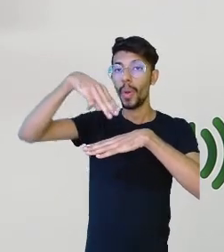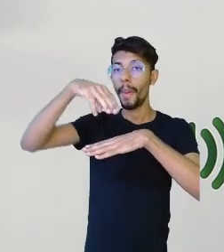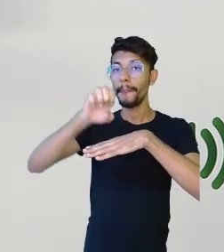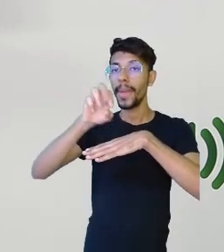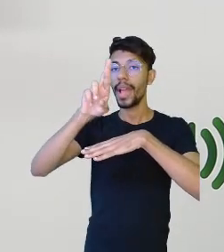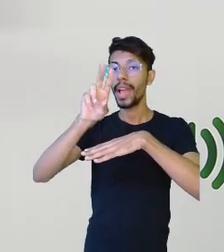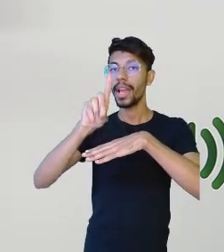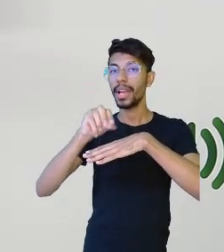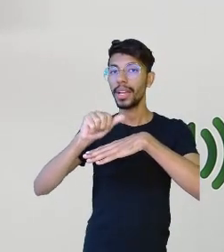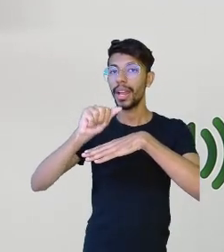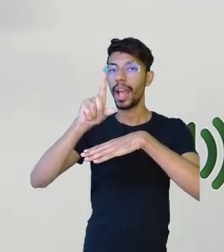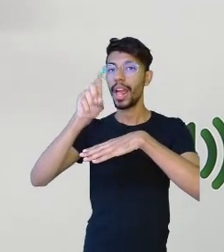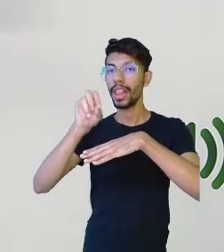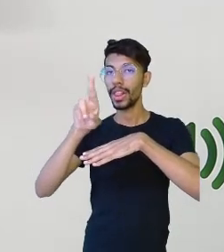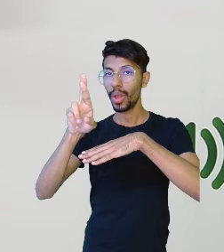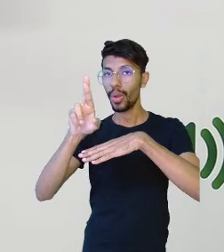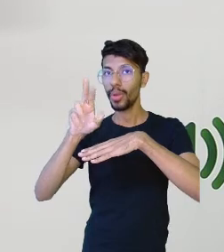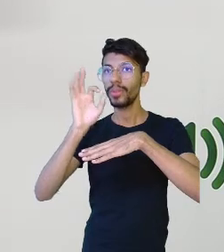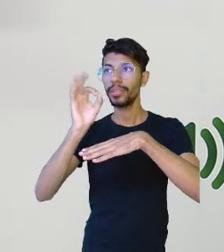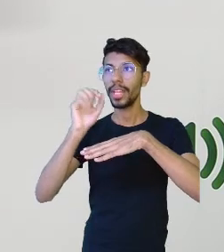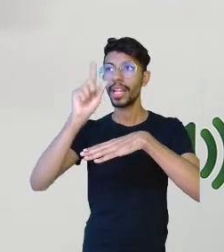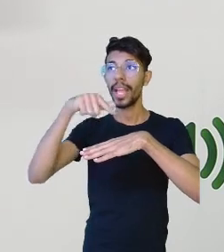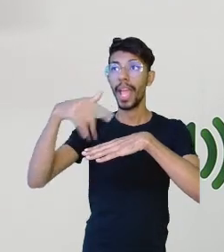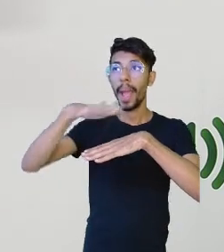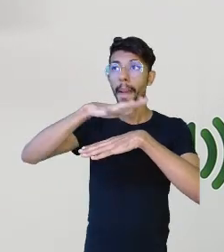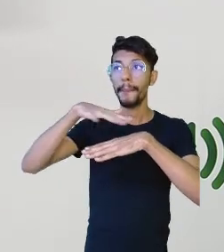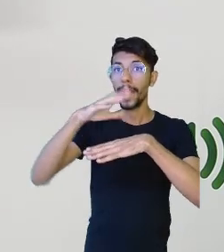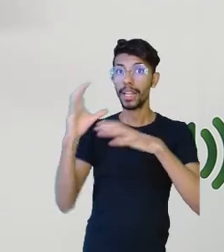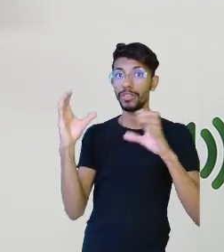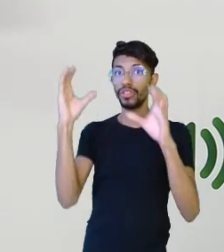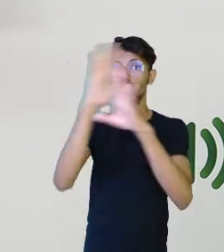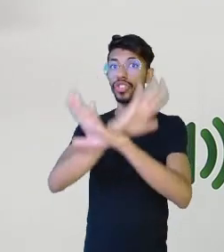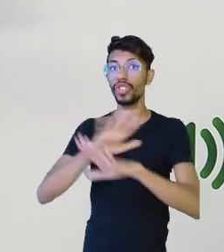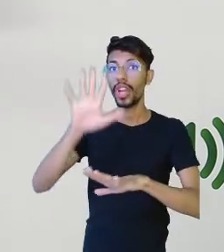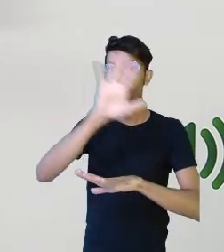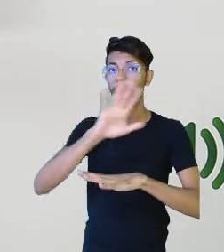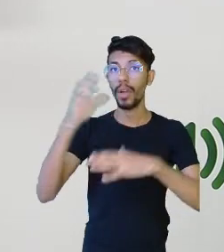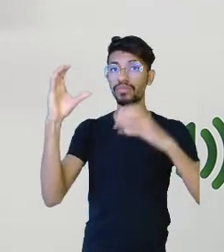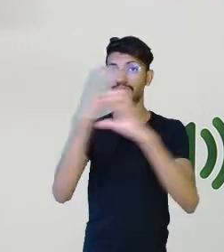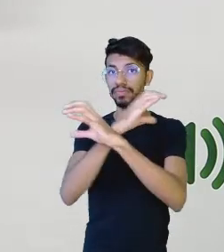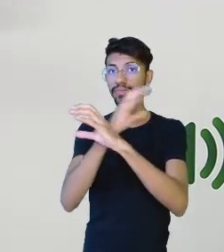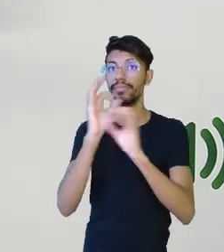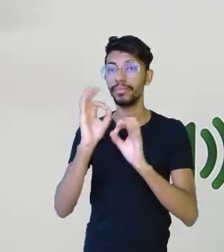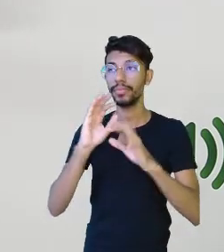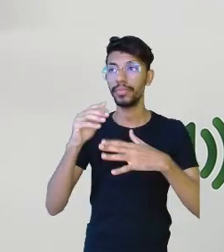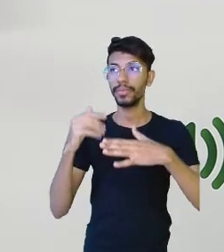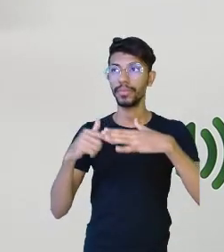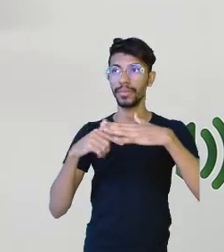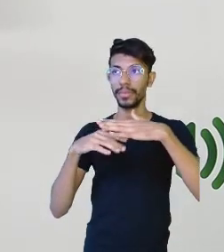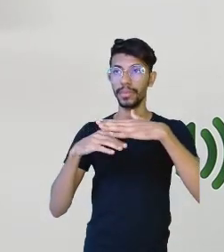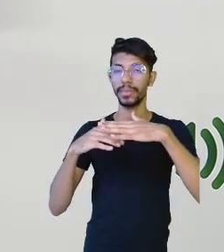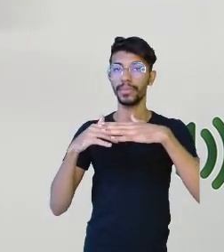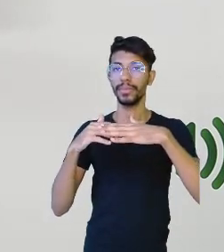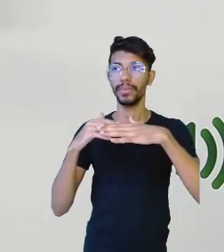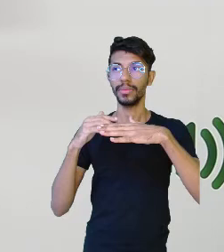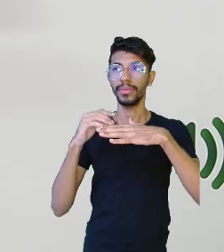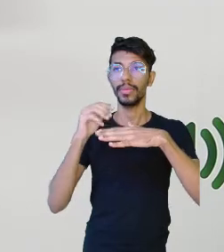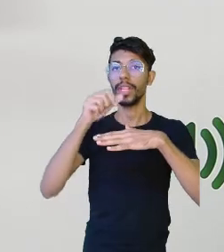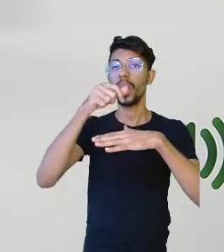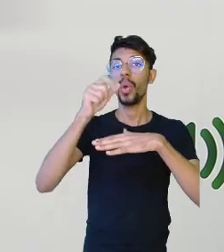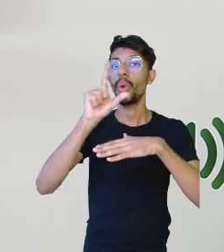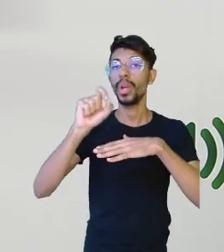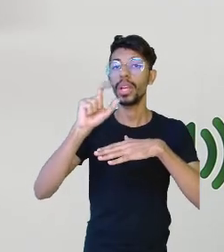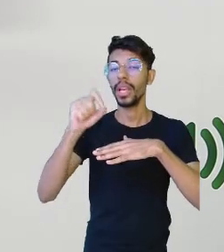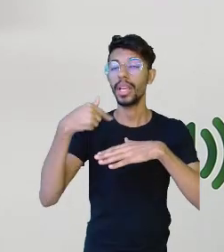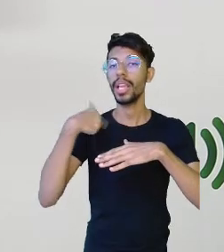consideradas do todo. A parte da pizza que eu comi. E o meu denominador é a